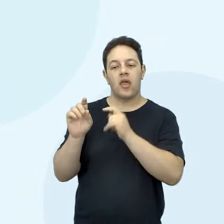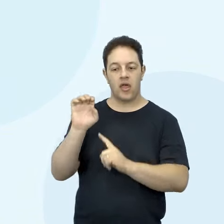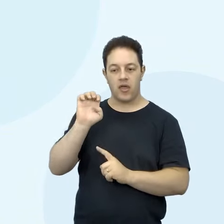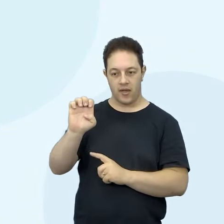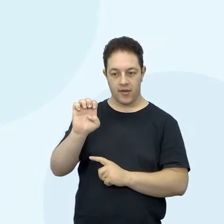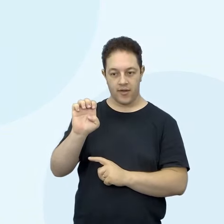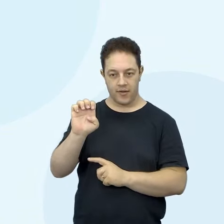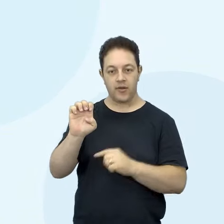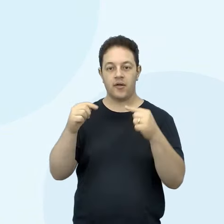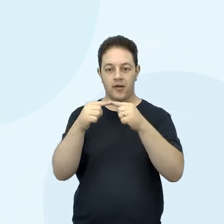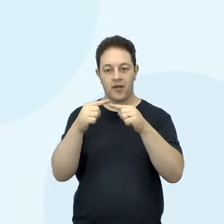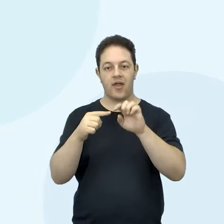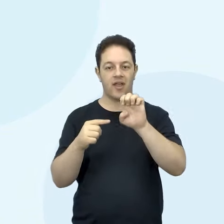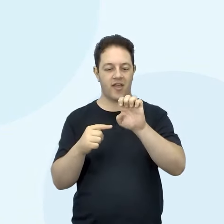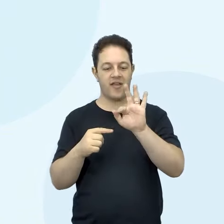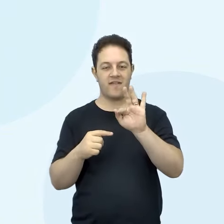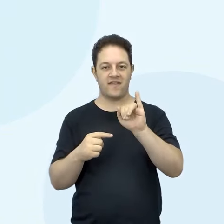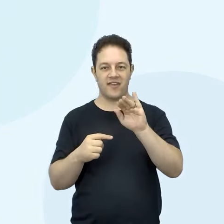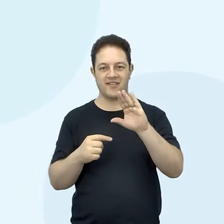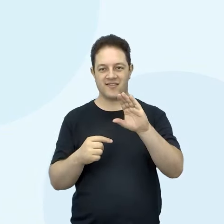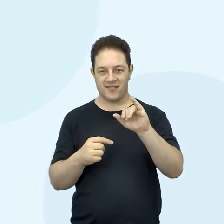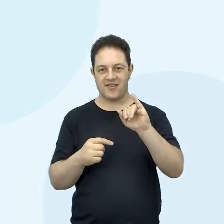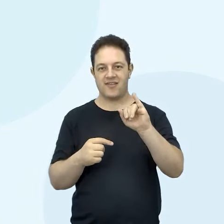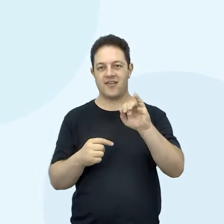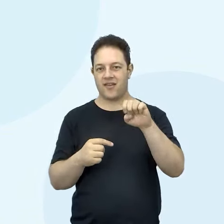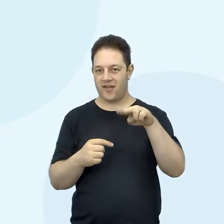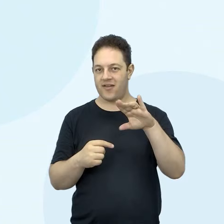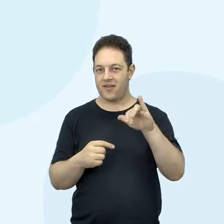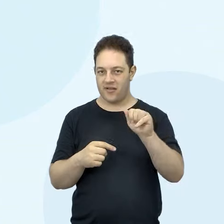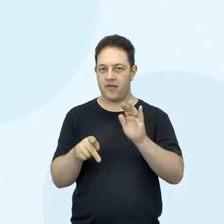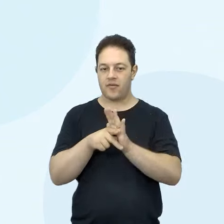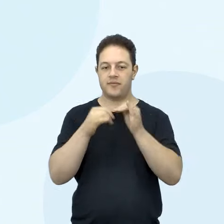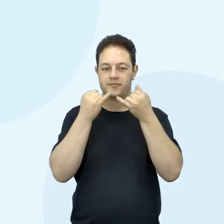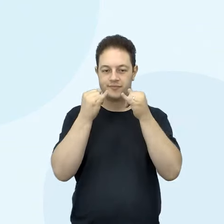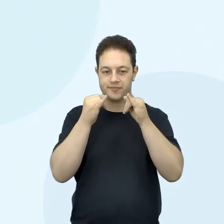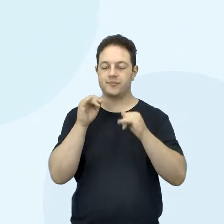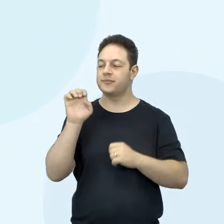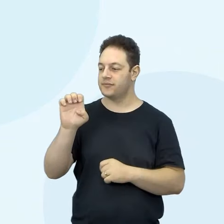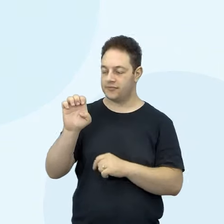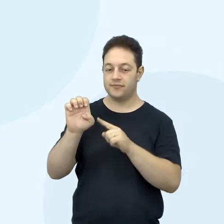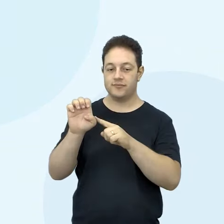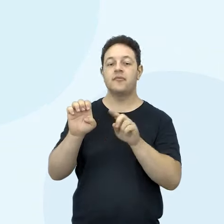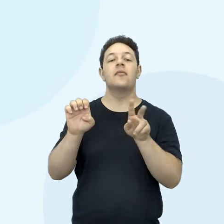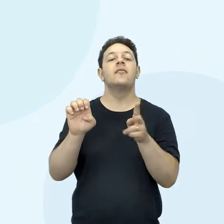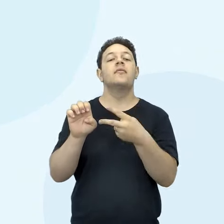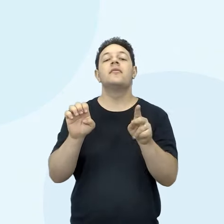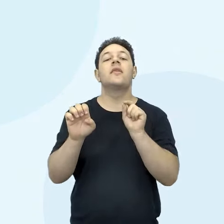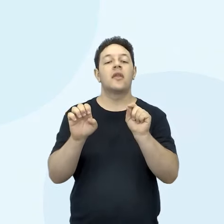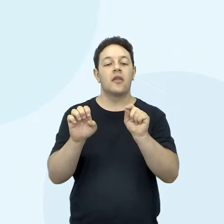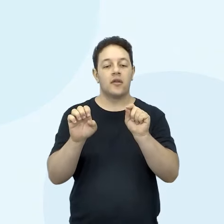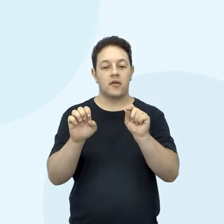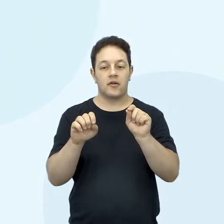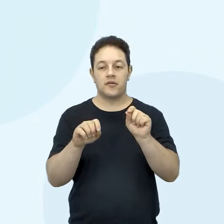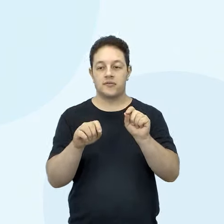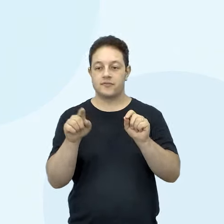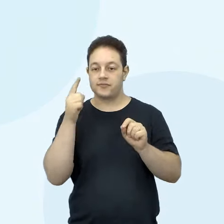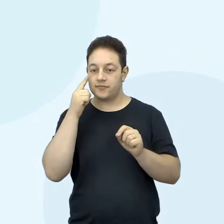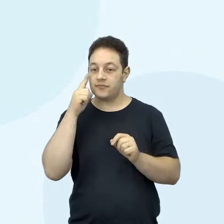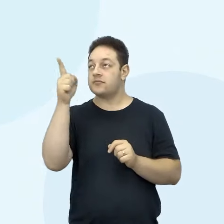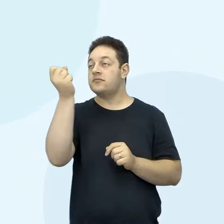ó, ela é a relação entre a quantidade